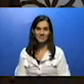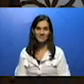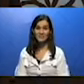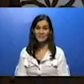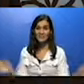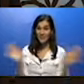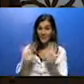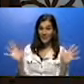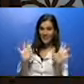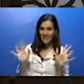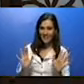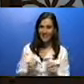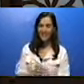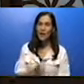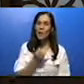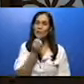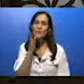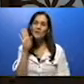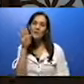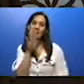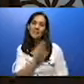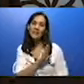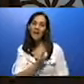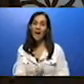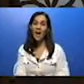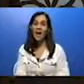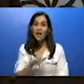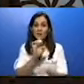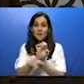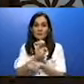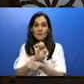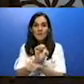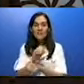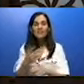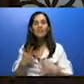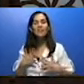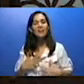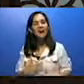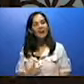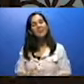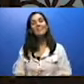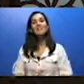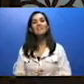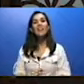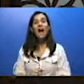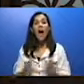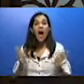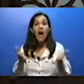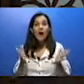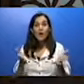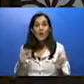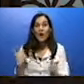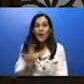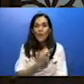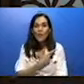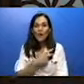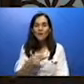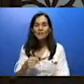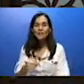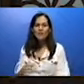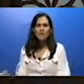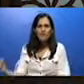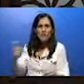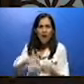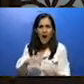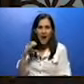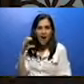o olá boa tarde eu espero que vocês tenham descansados durante o excesso e agora a gente vai voltar com